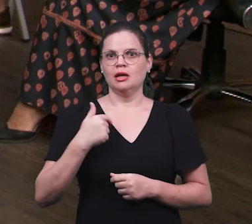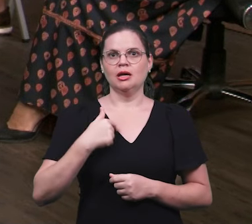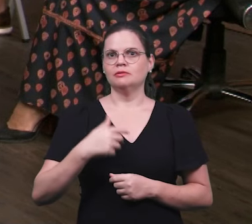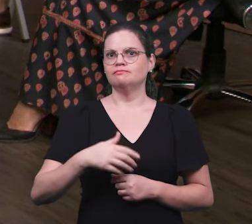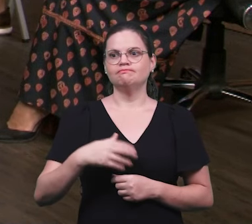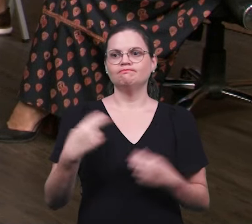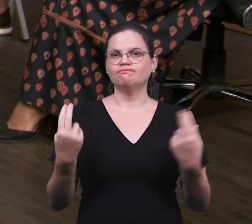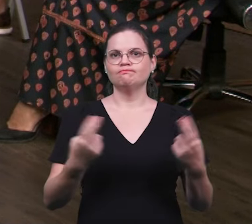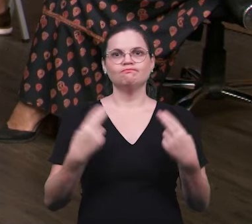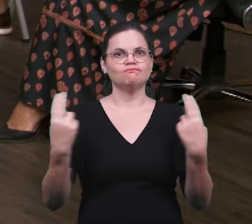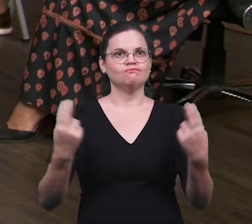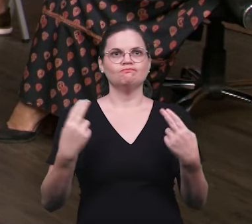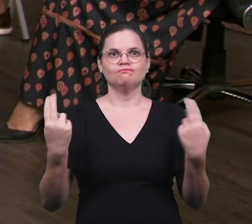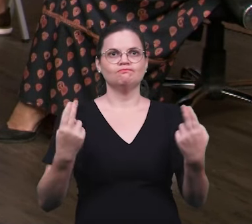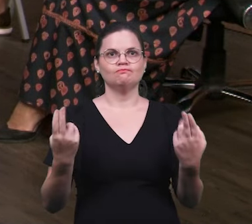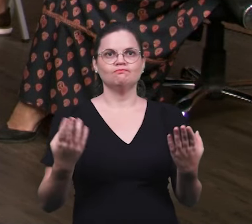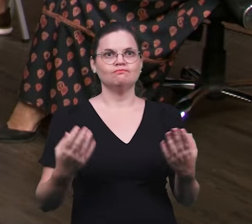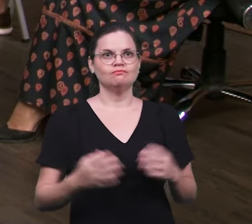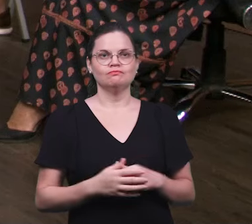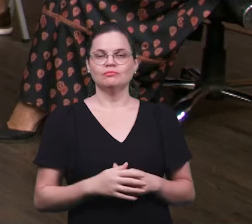incapaz